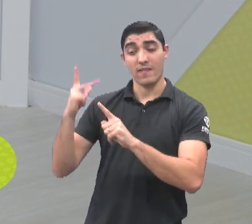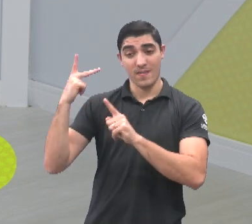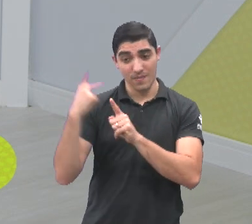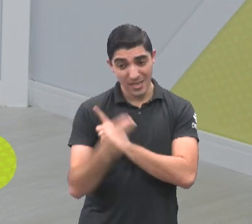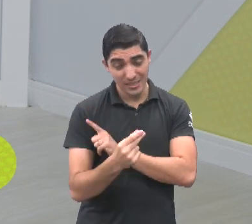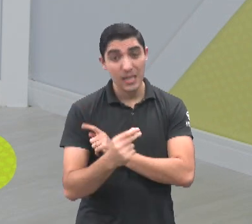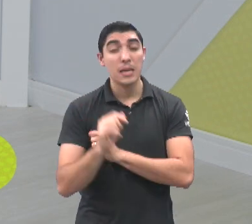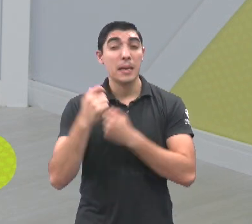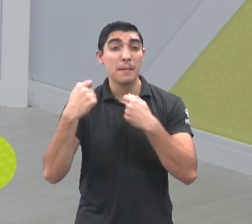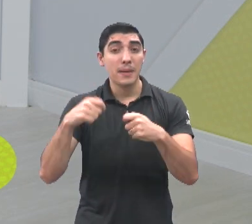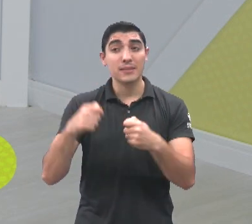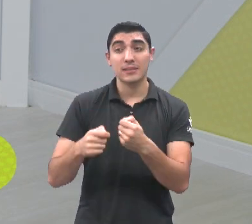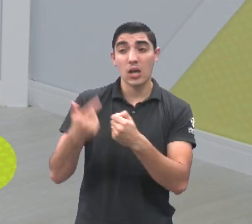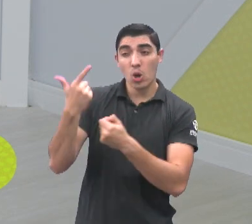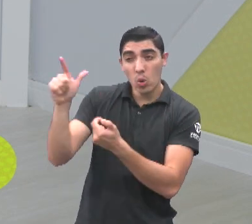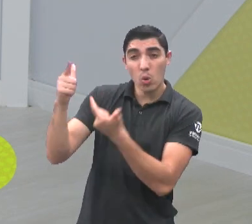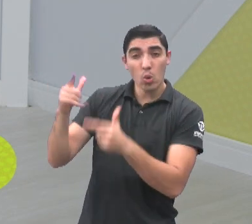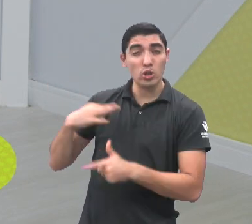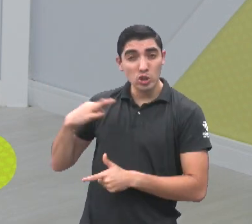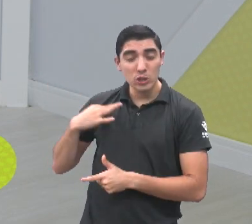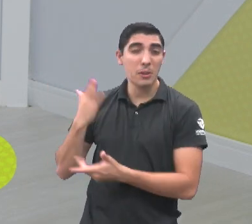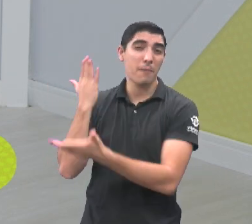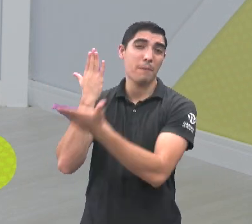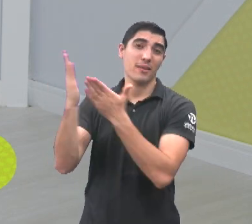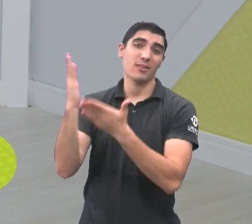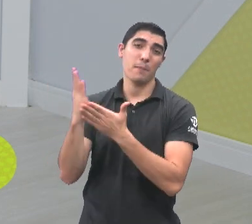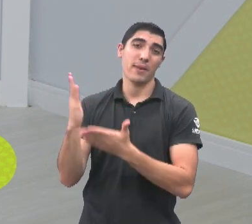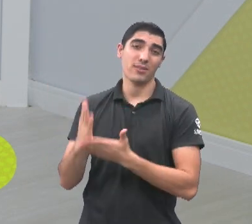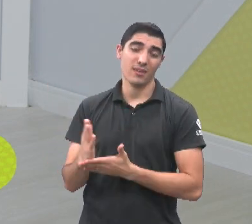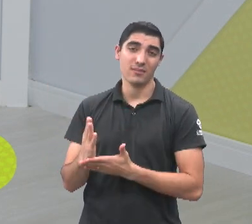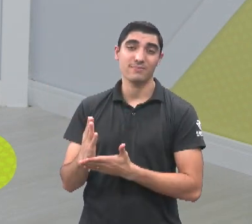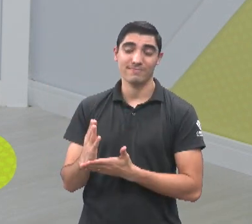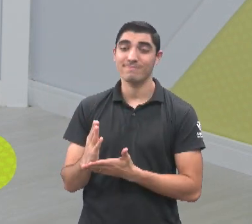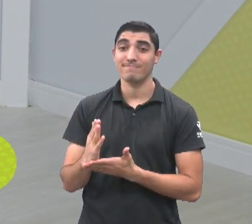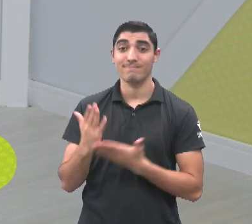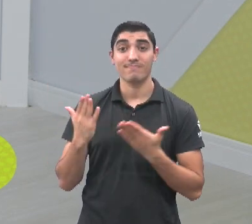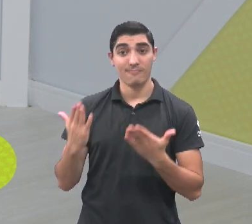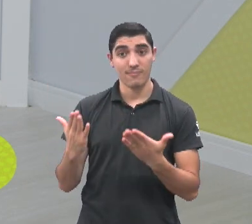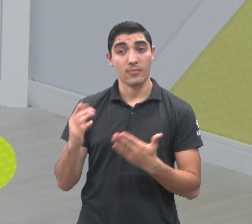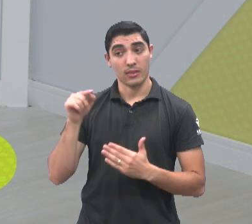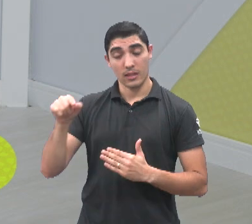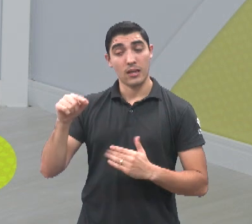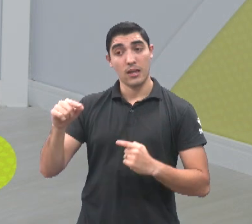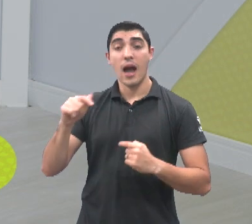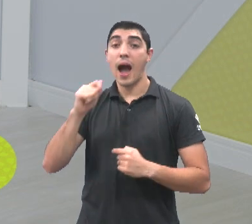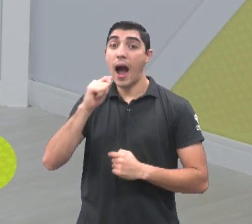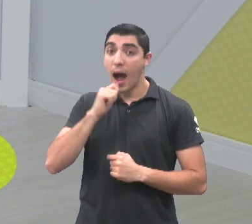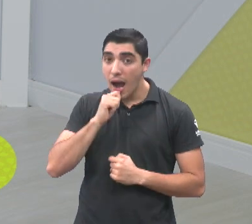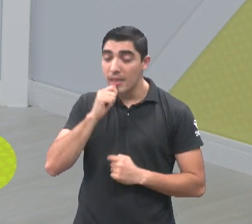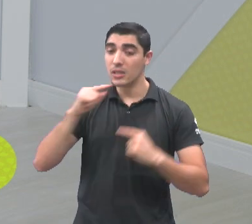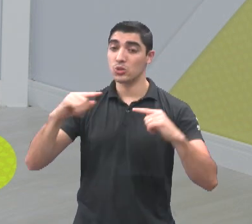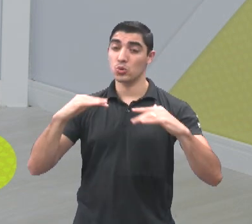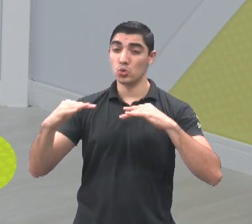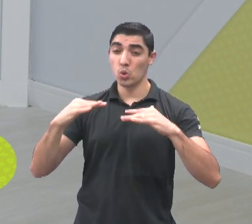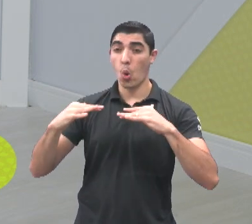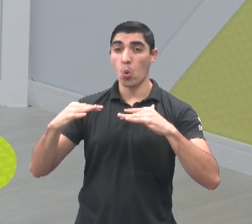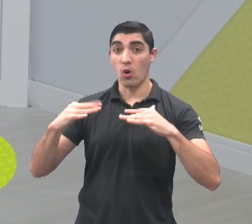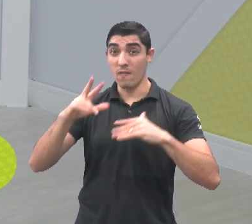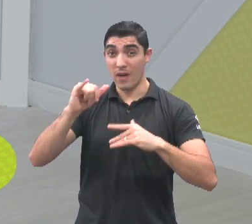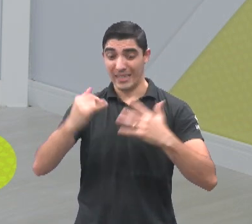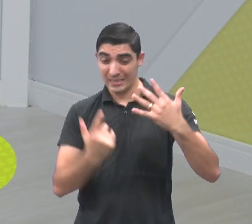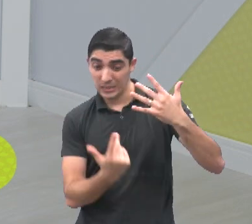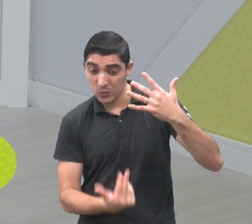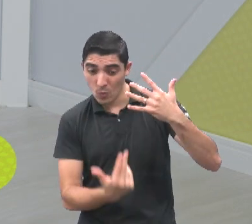só de você é complicado, né? Embora vai ter confronto direto e mesmo no confronto direto, o São José ainda fica atrás. Realmente é muito